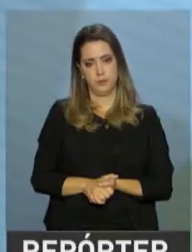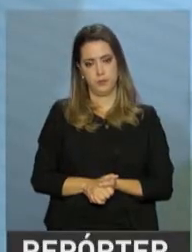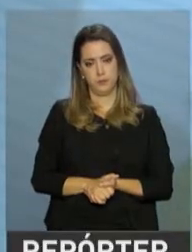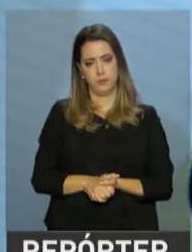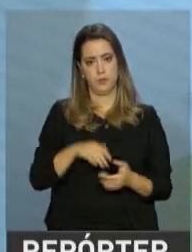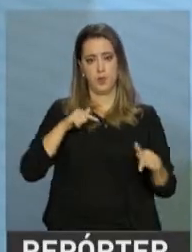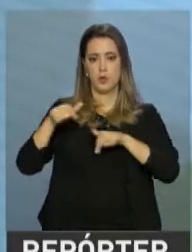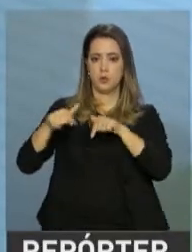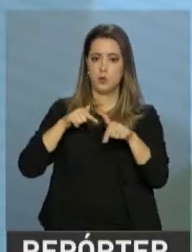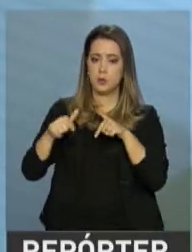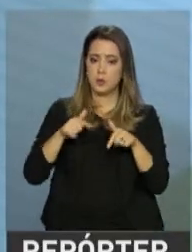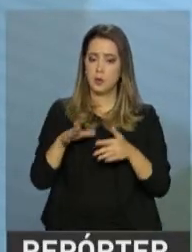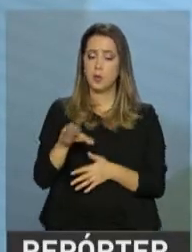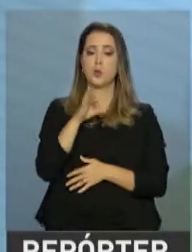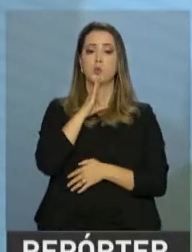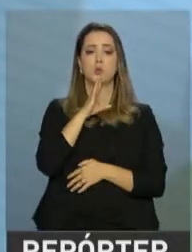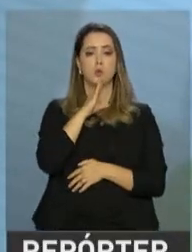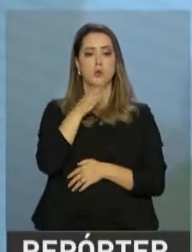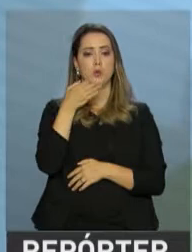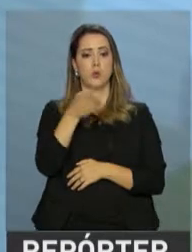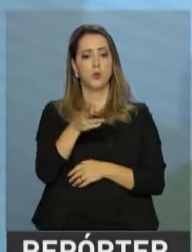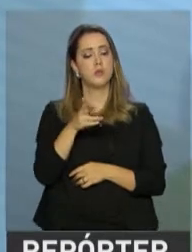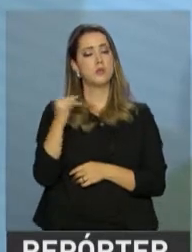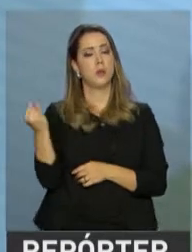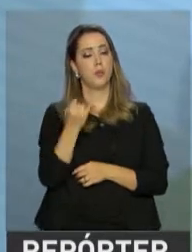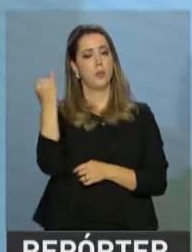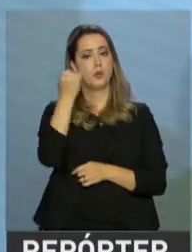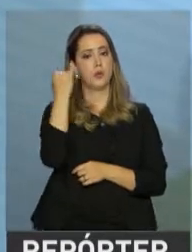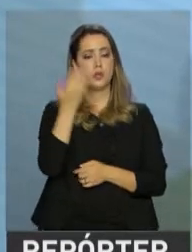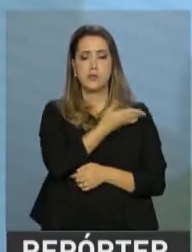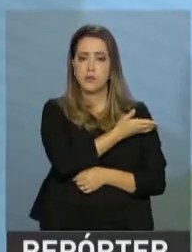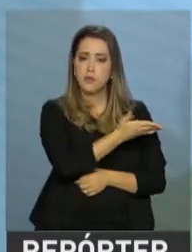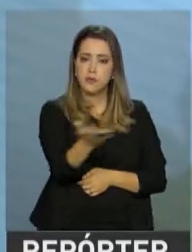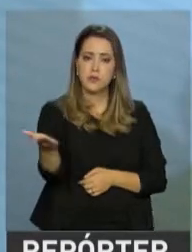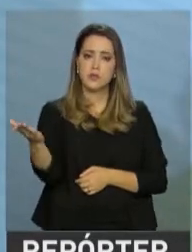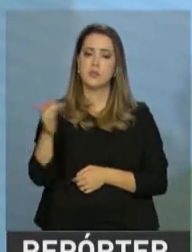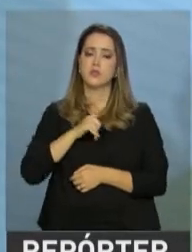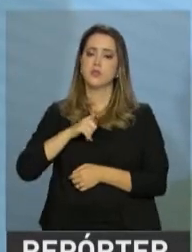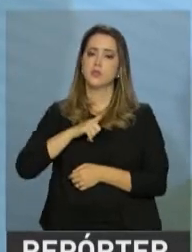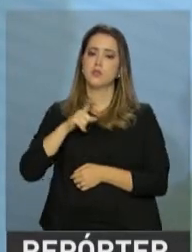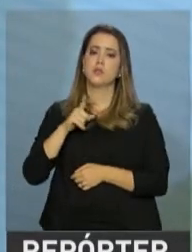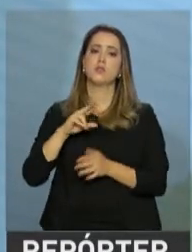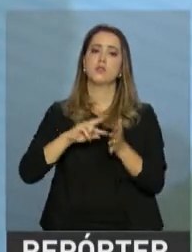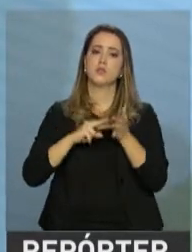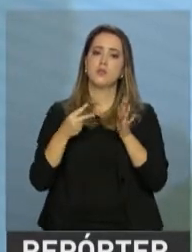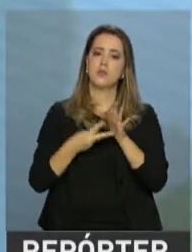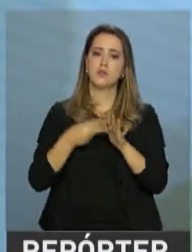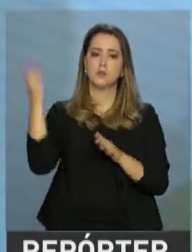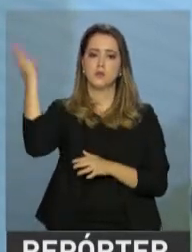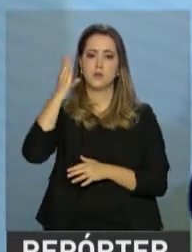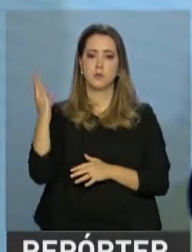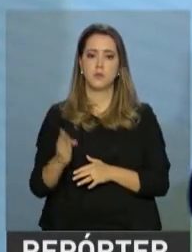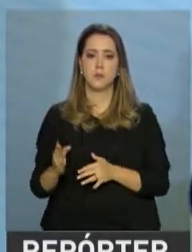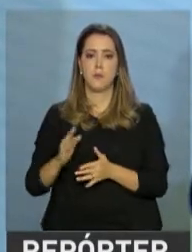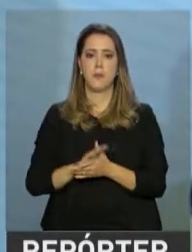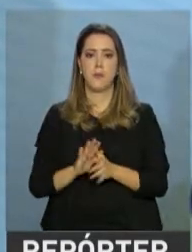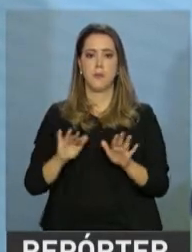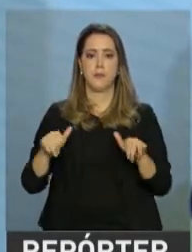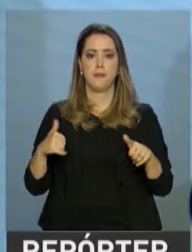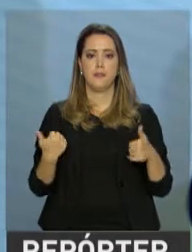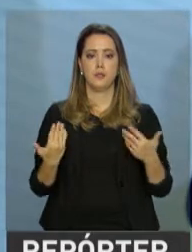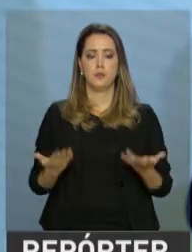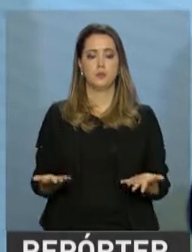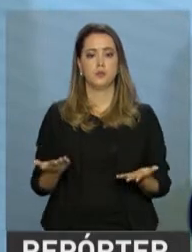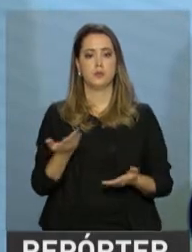o trabalho de reconhecimento do valor que vocês têm e que vocês representam para o brasil portanto